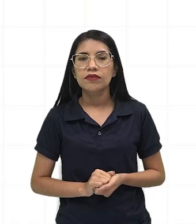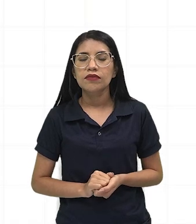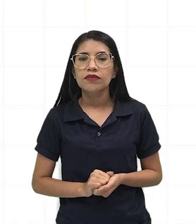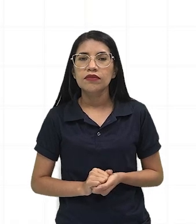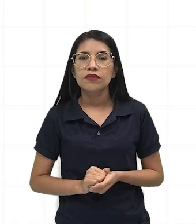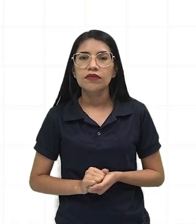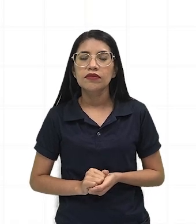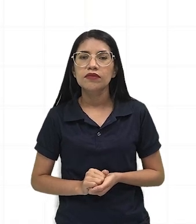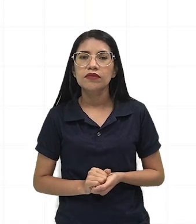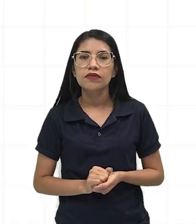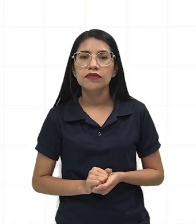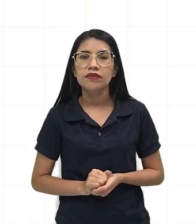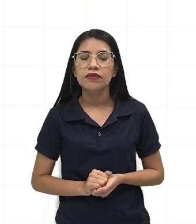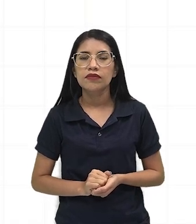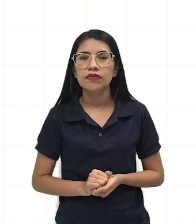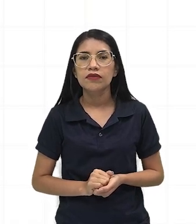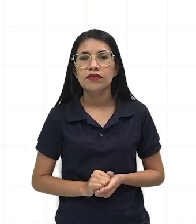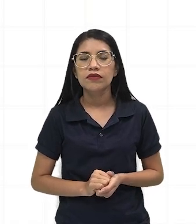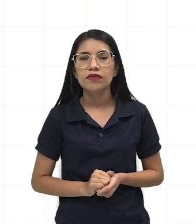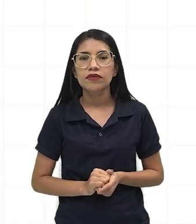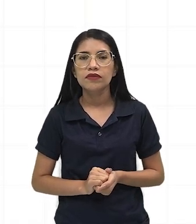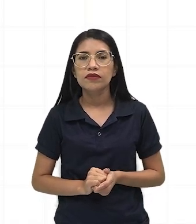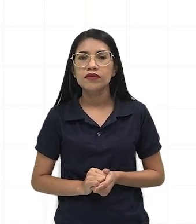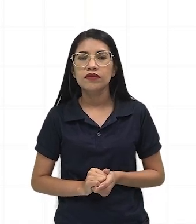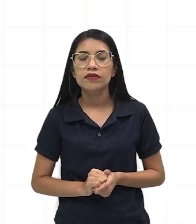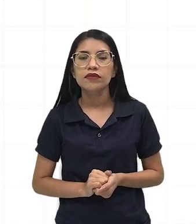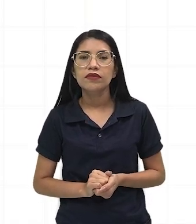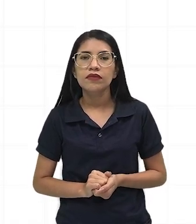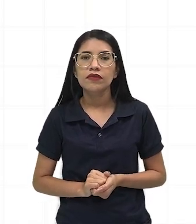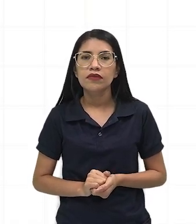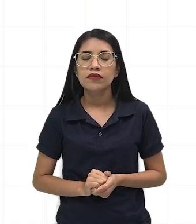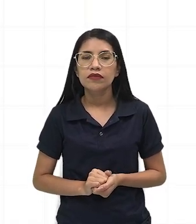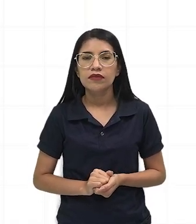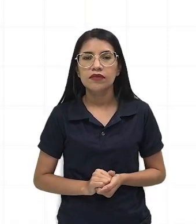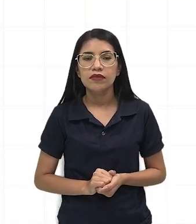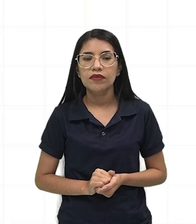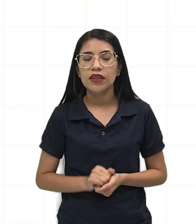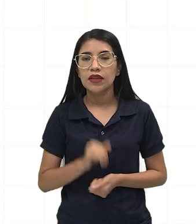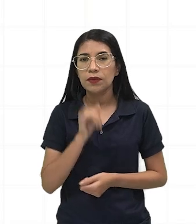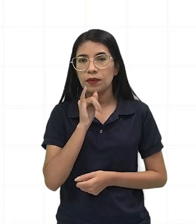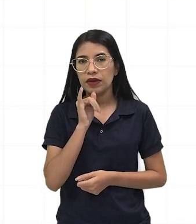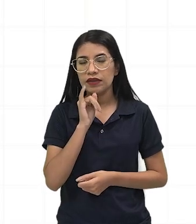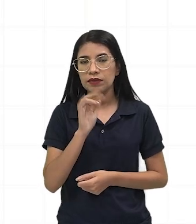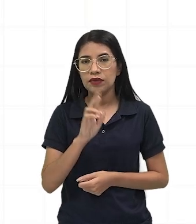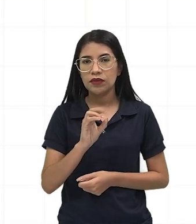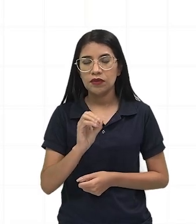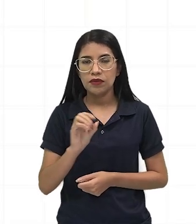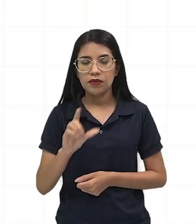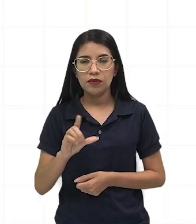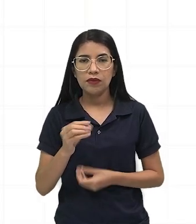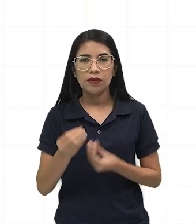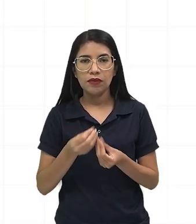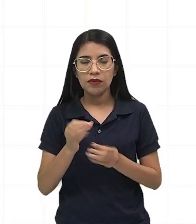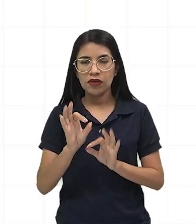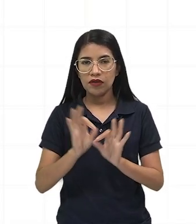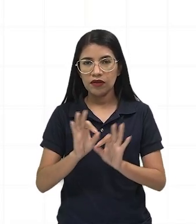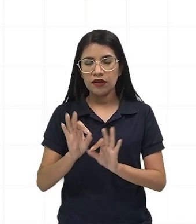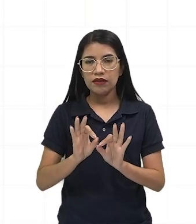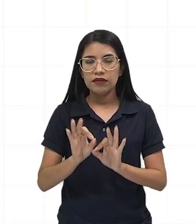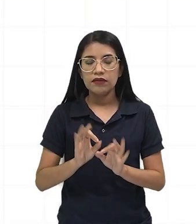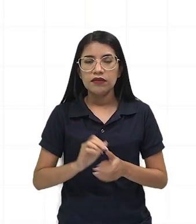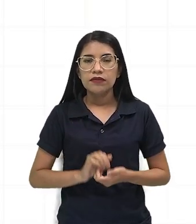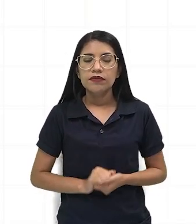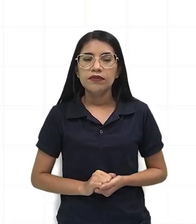gente vai estabelecer as seguintes conexões, ó, rol, você tem que